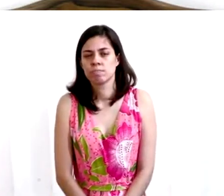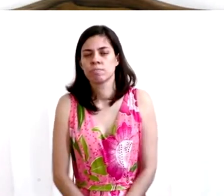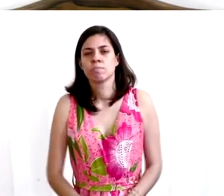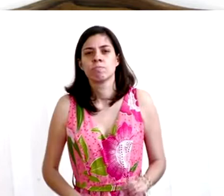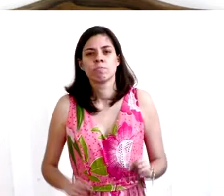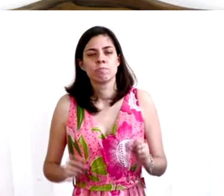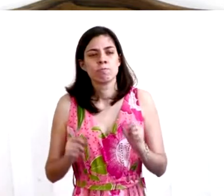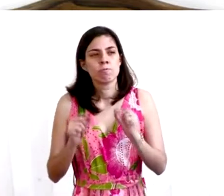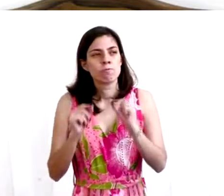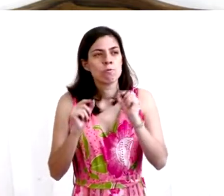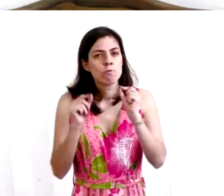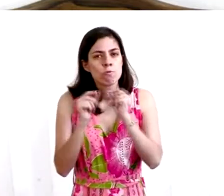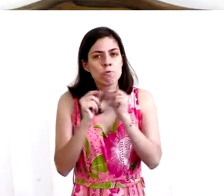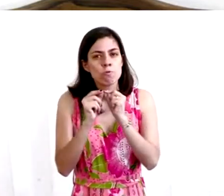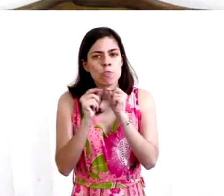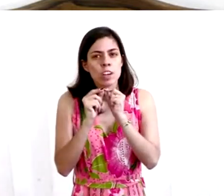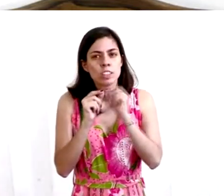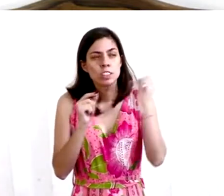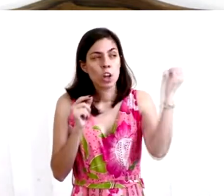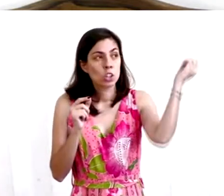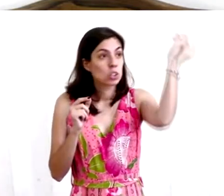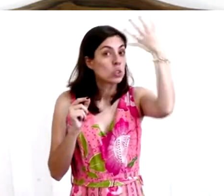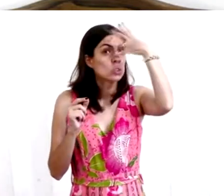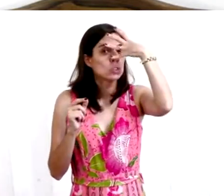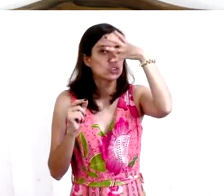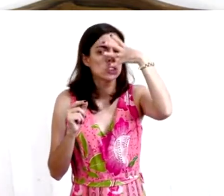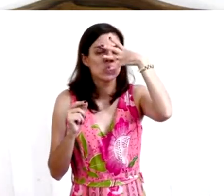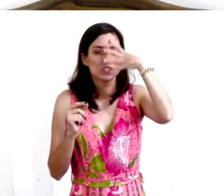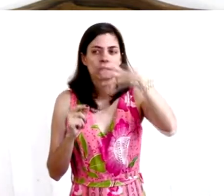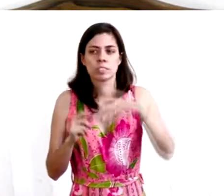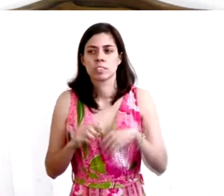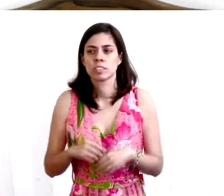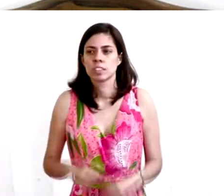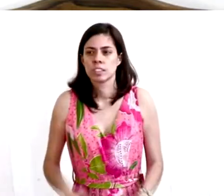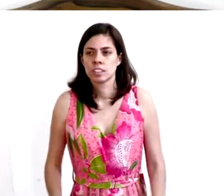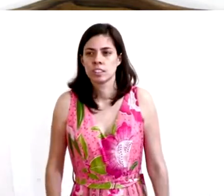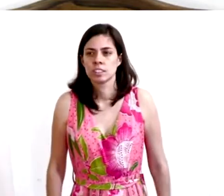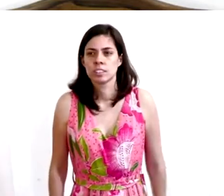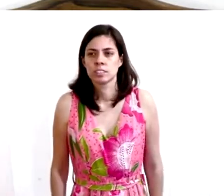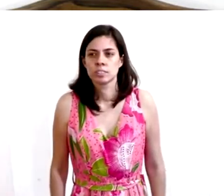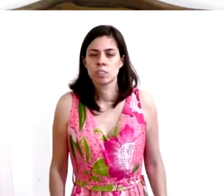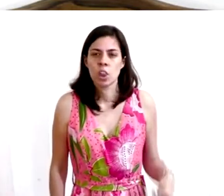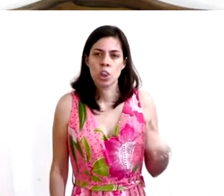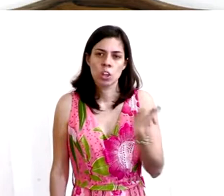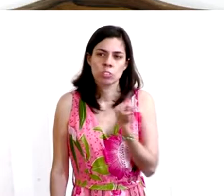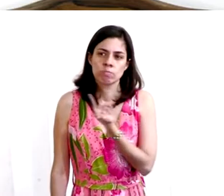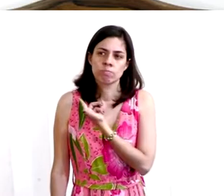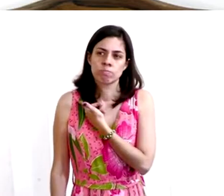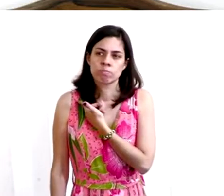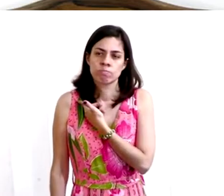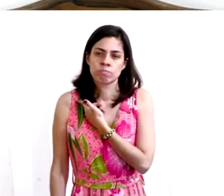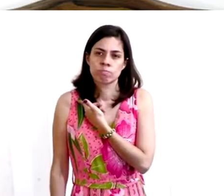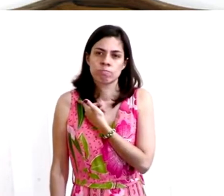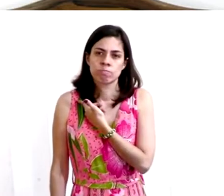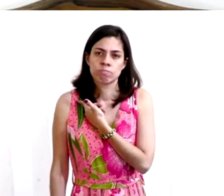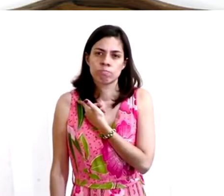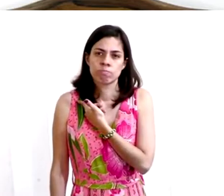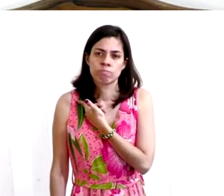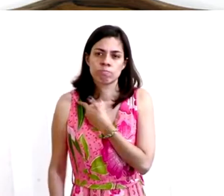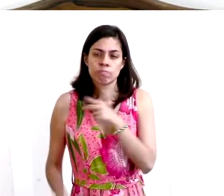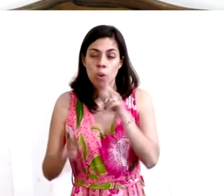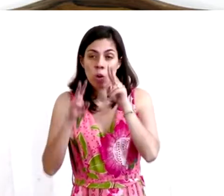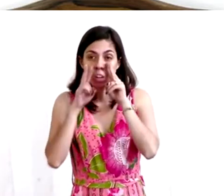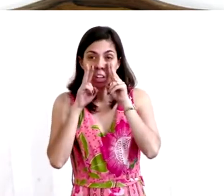a ideia que está além do Nazareno que viveu, nós vamos estar, ou estaremos